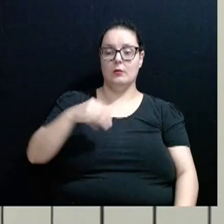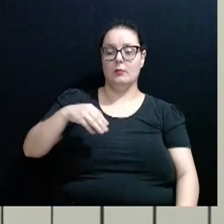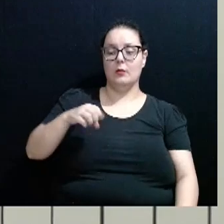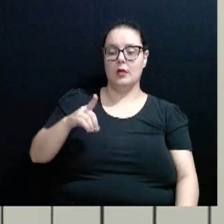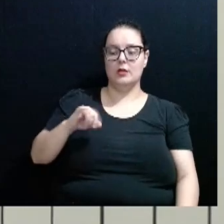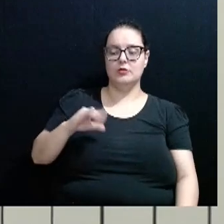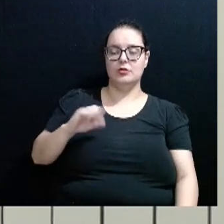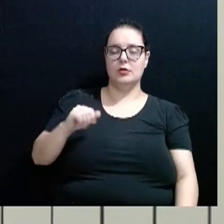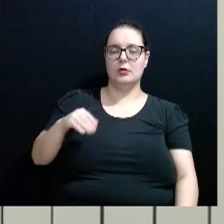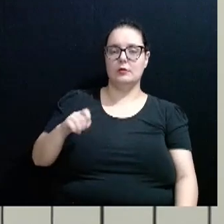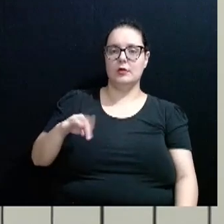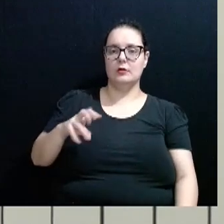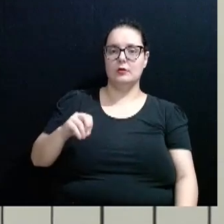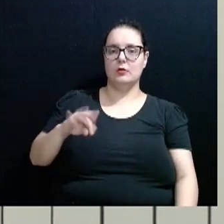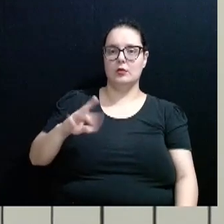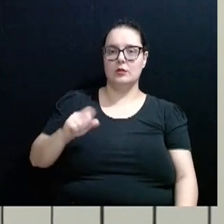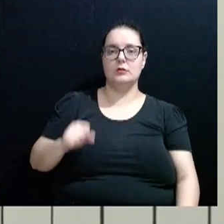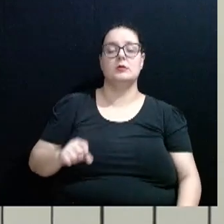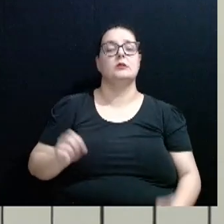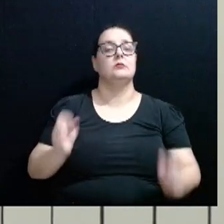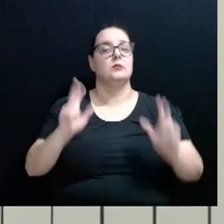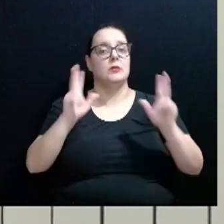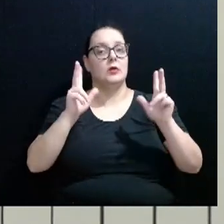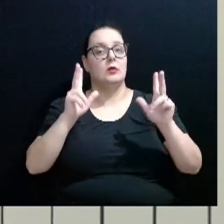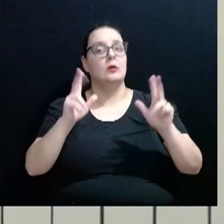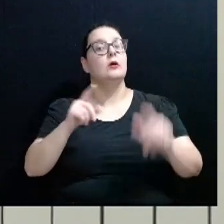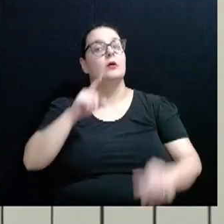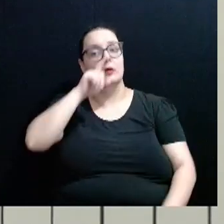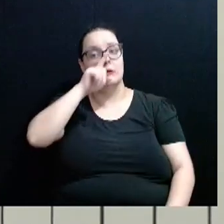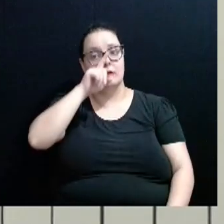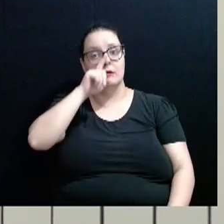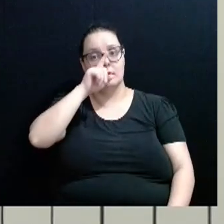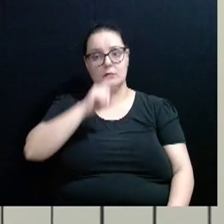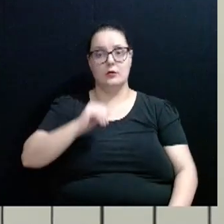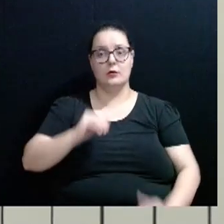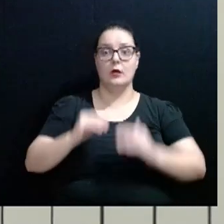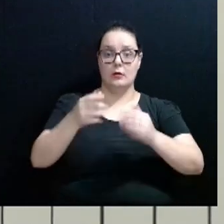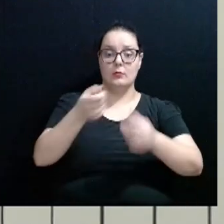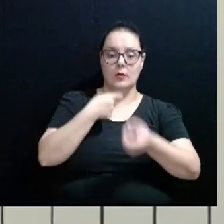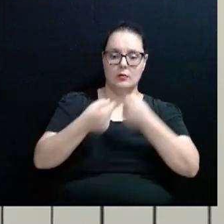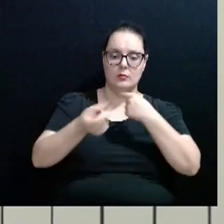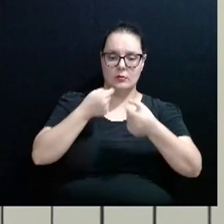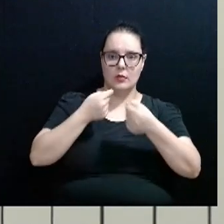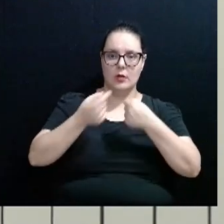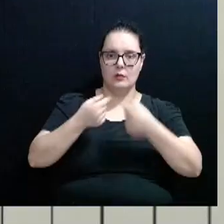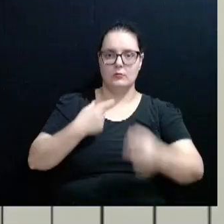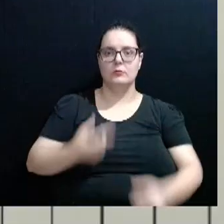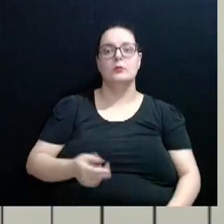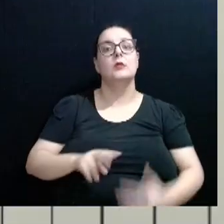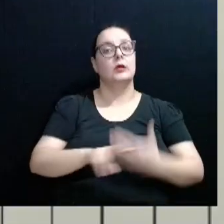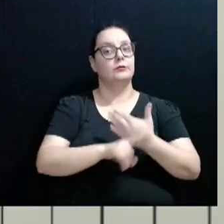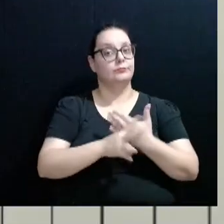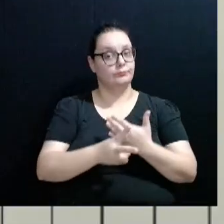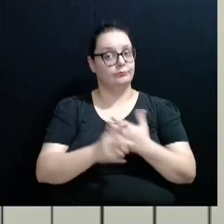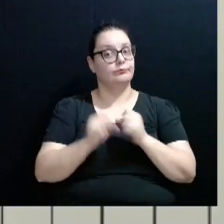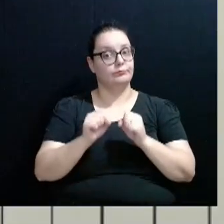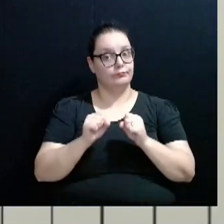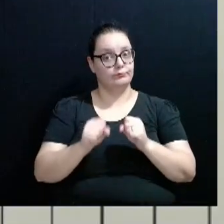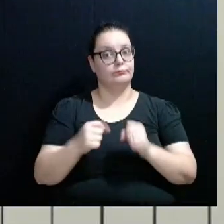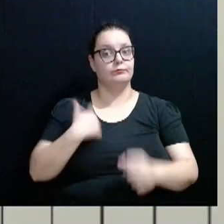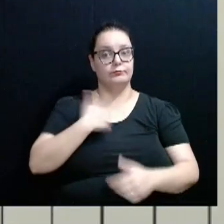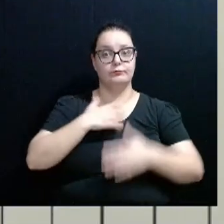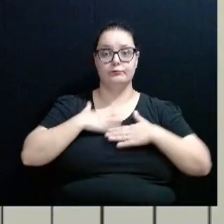Especialistas alertam sobre os perigos da automedicação e os efeitos que podem surtir no nosso